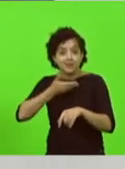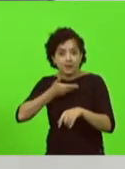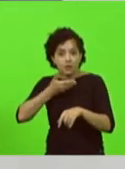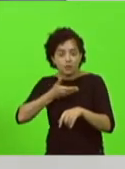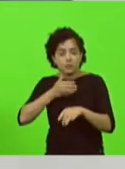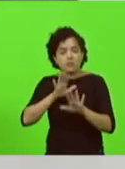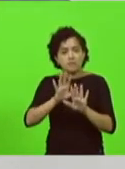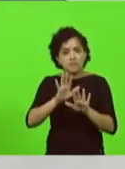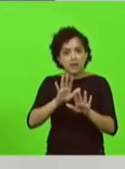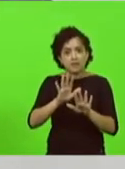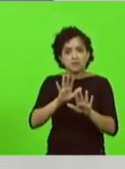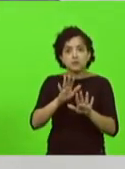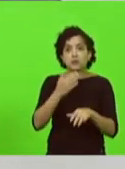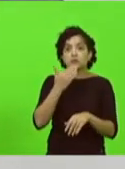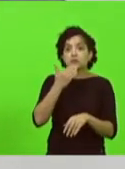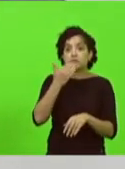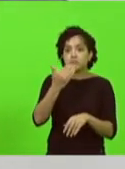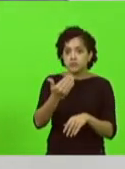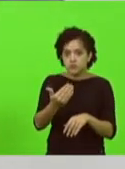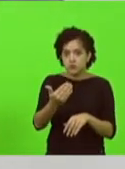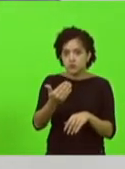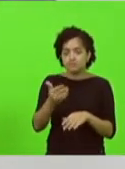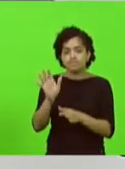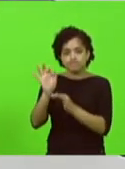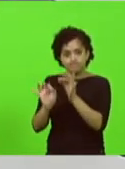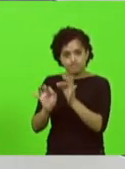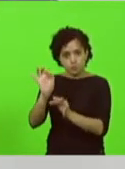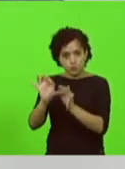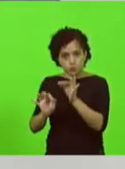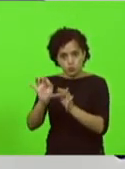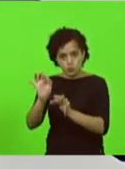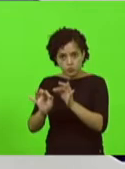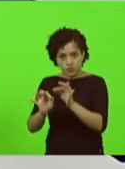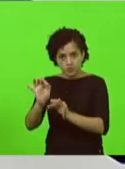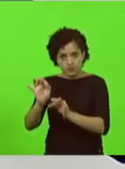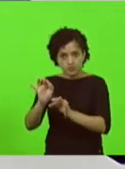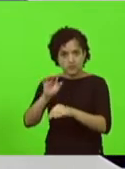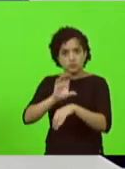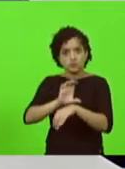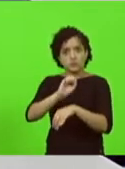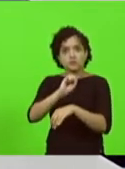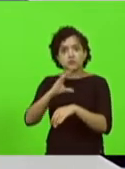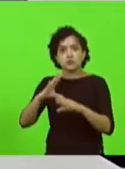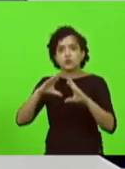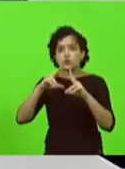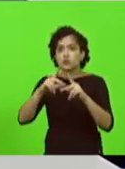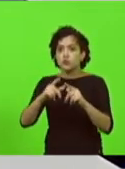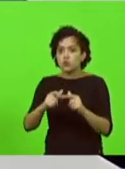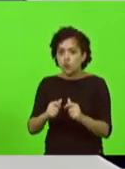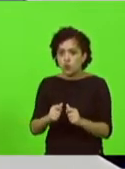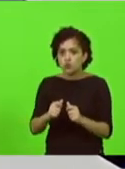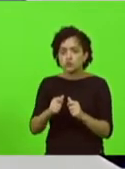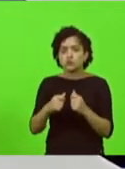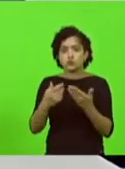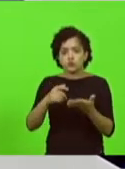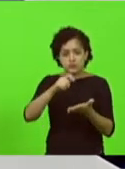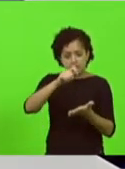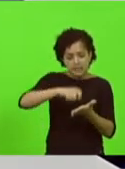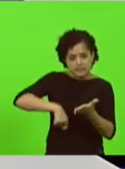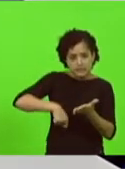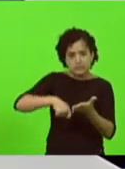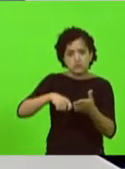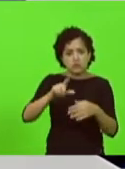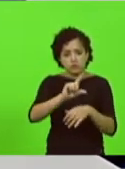aqui ao juízo de execuções penais do Estado de Santa Catarina, a todos aqueles que chancelam, que assinam a saída